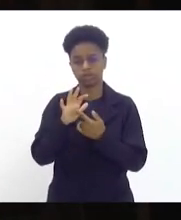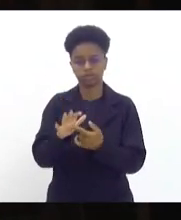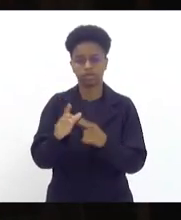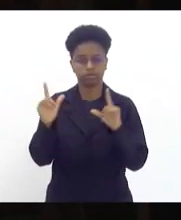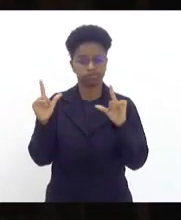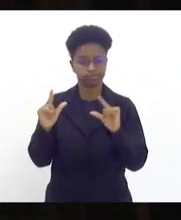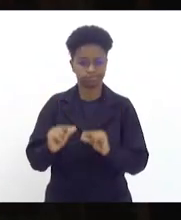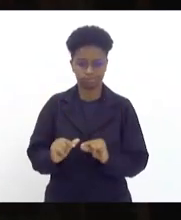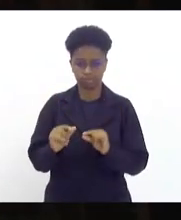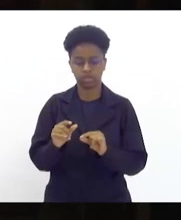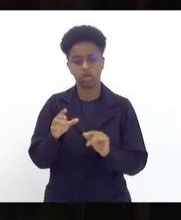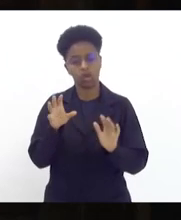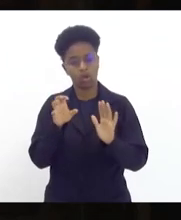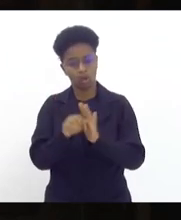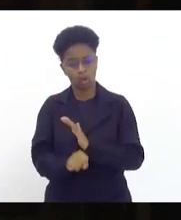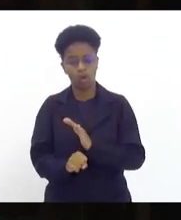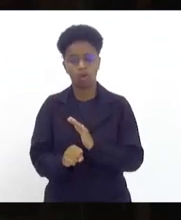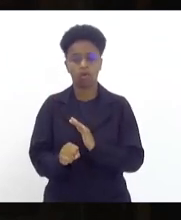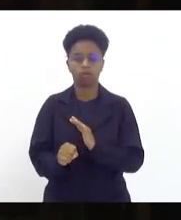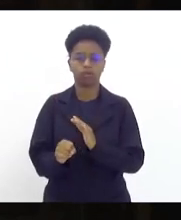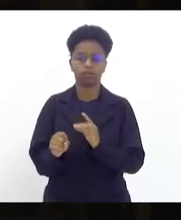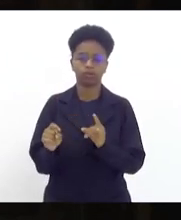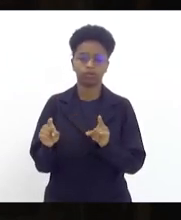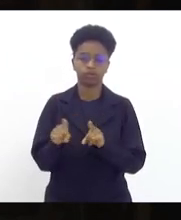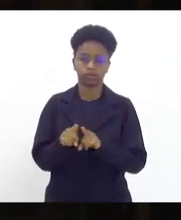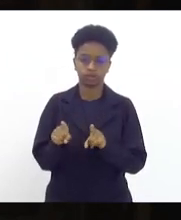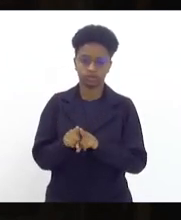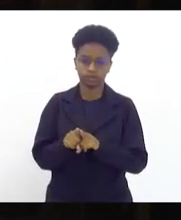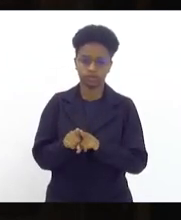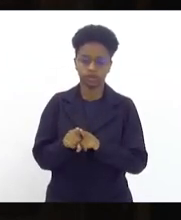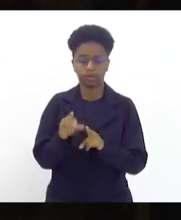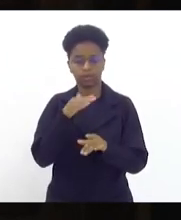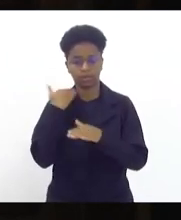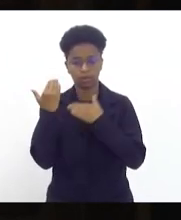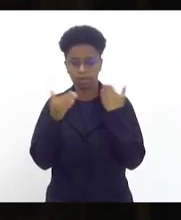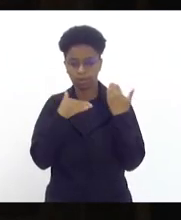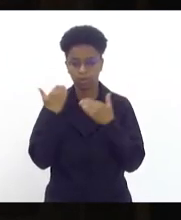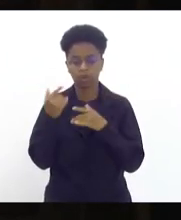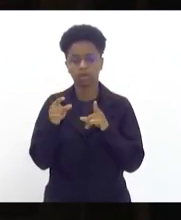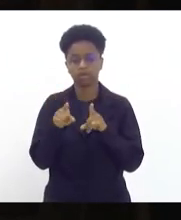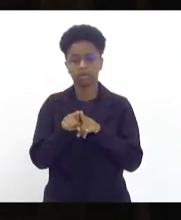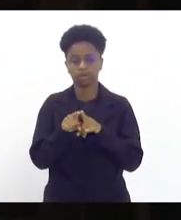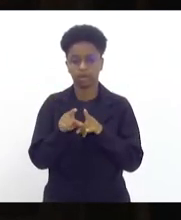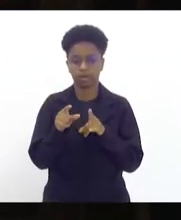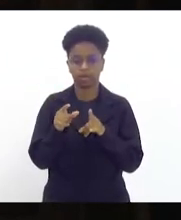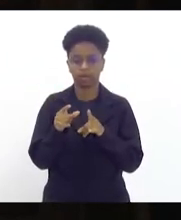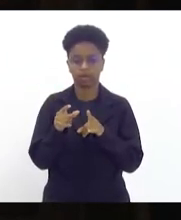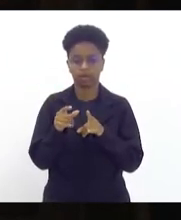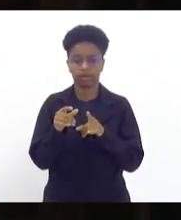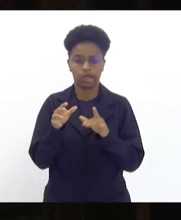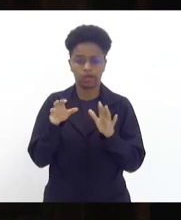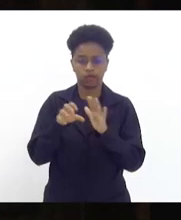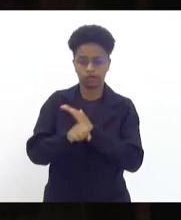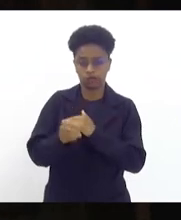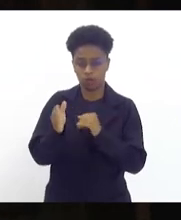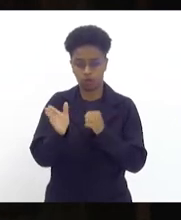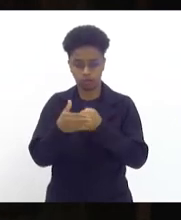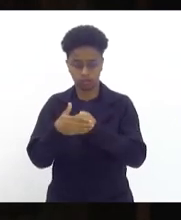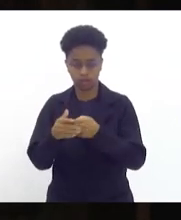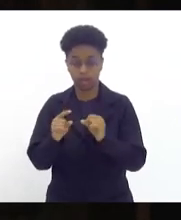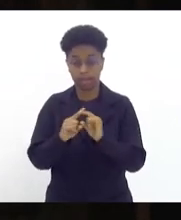não só de roubos bem como legalidade violenta e também de furtos Tá vou